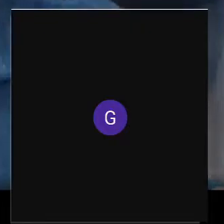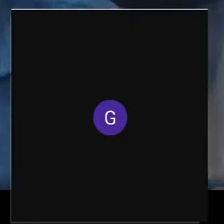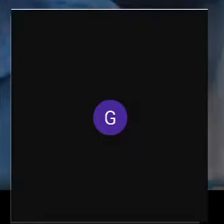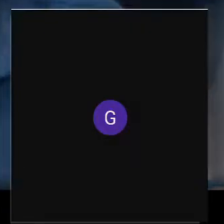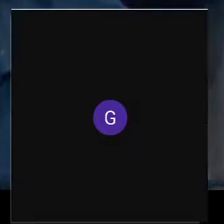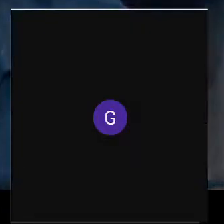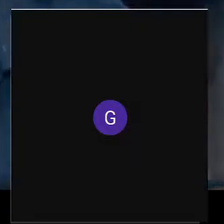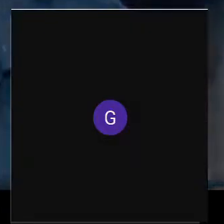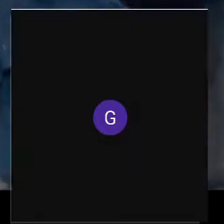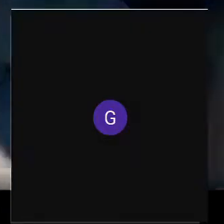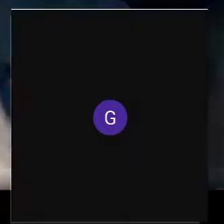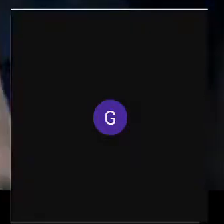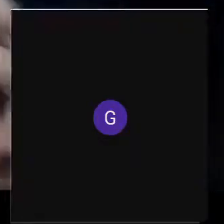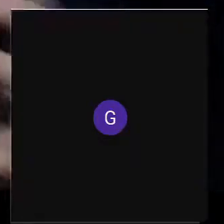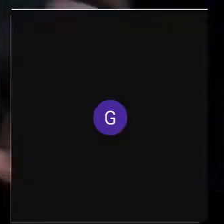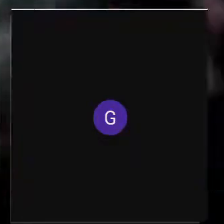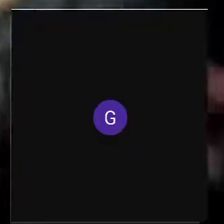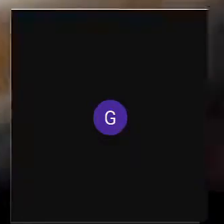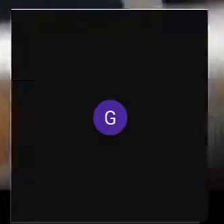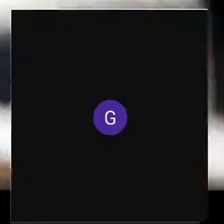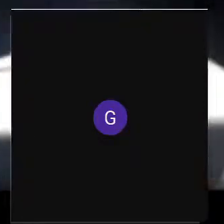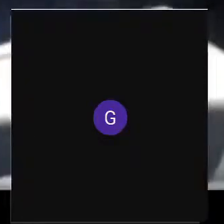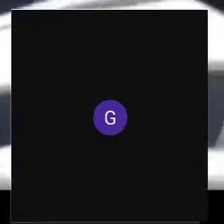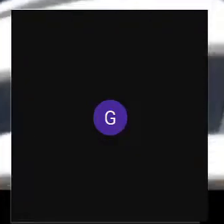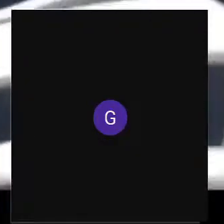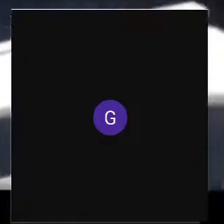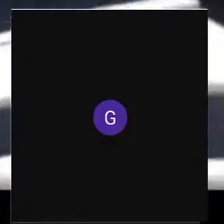pegar o livro e fazer isso,